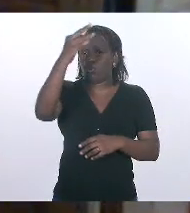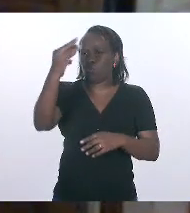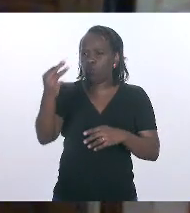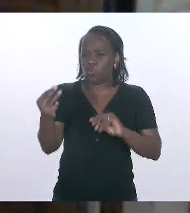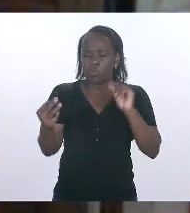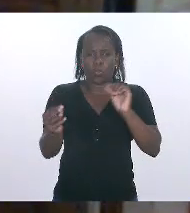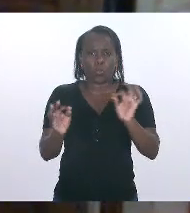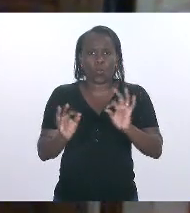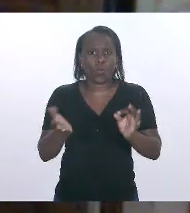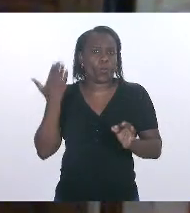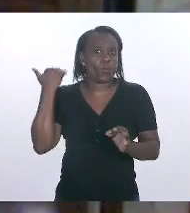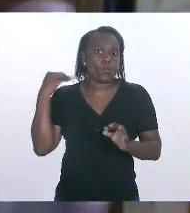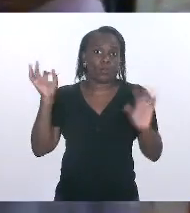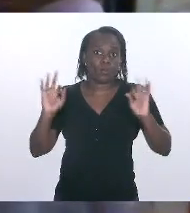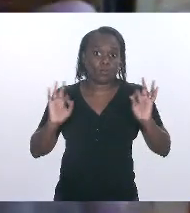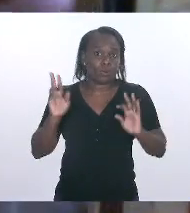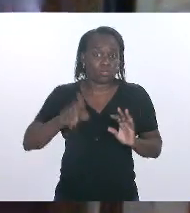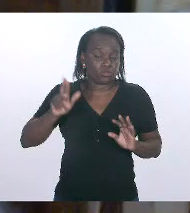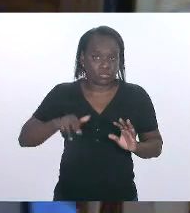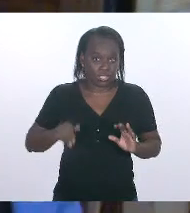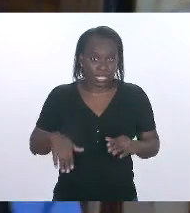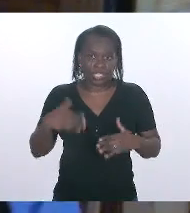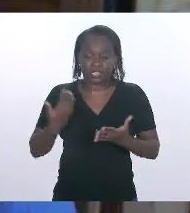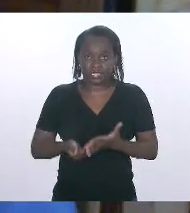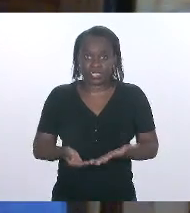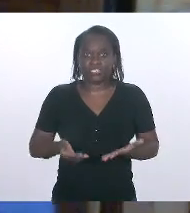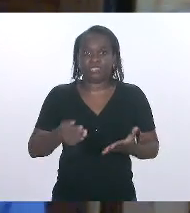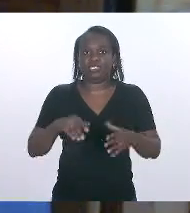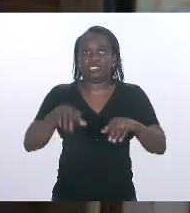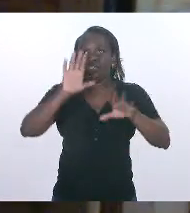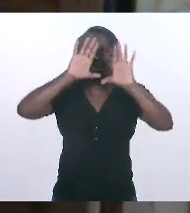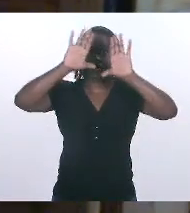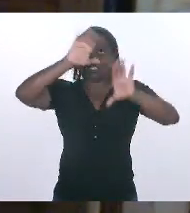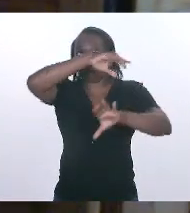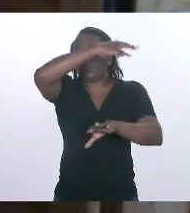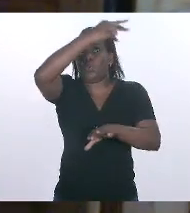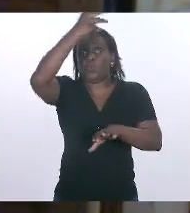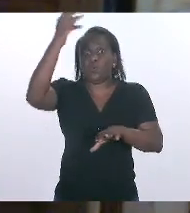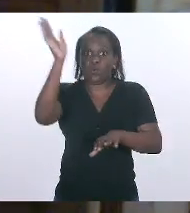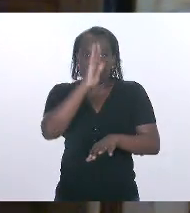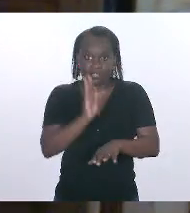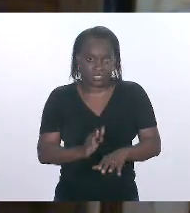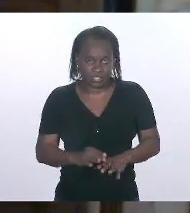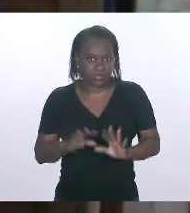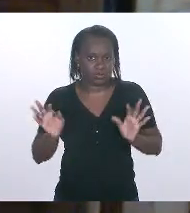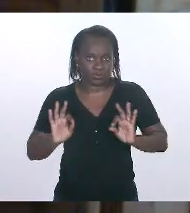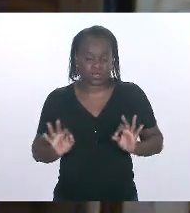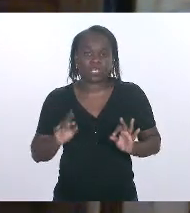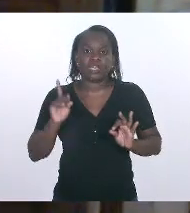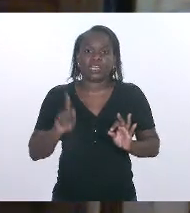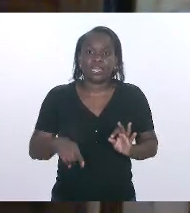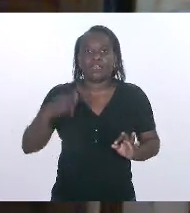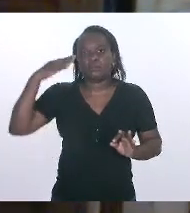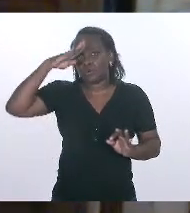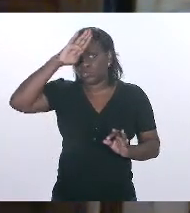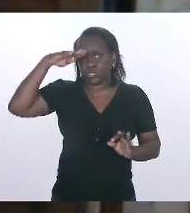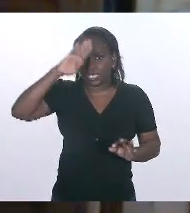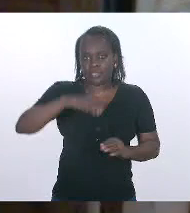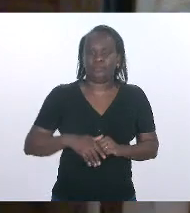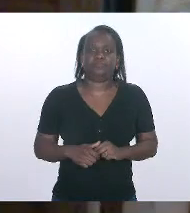tinha acontecido até então, passar nos céus do nosso país, que se chamou